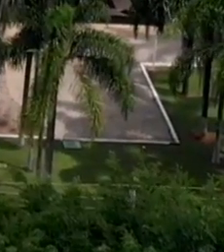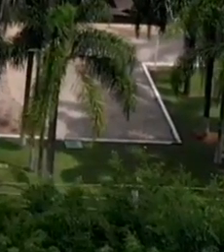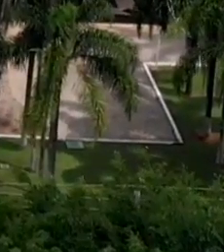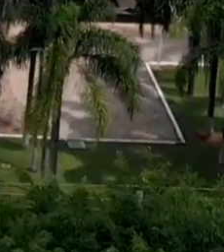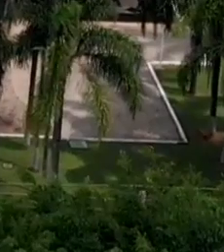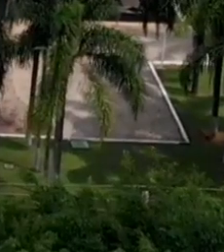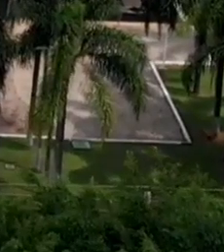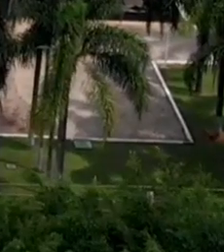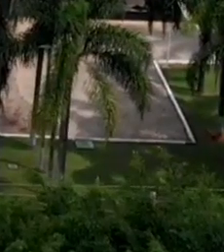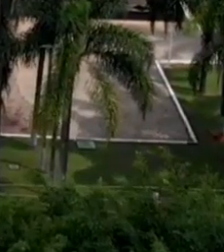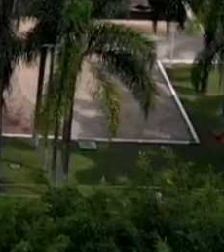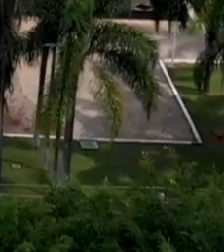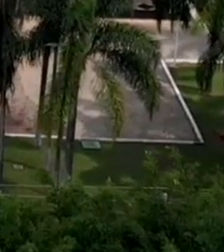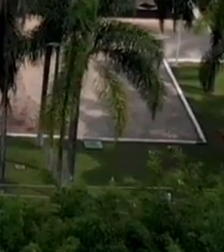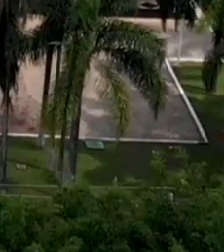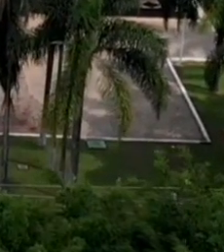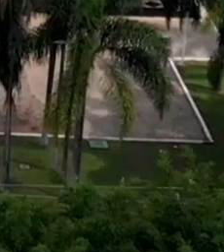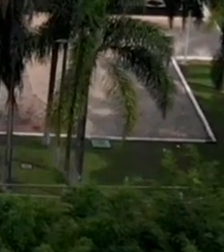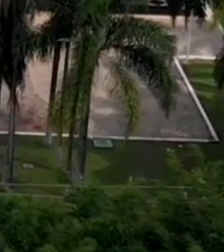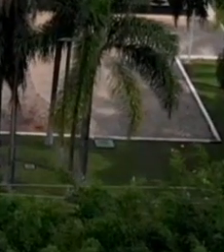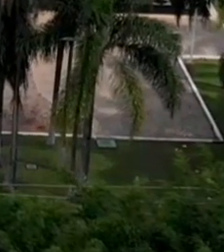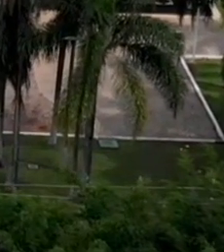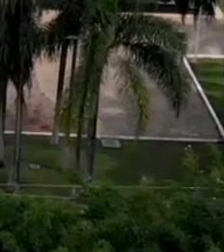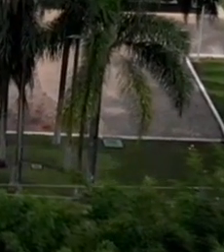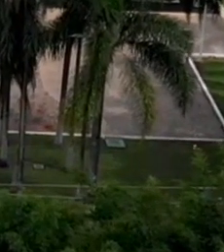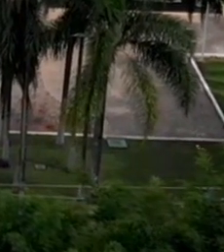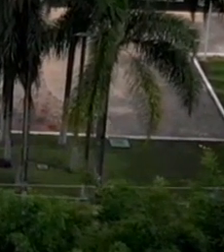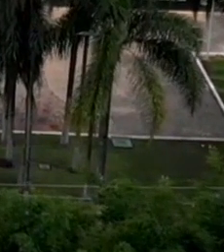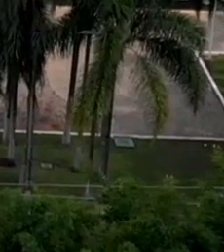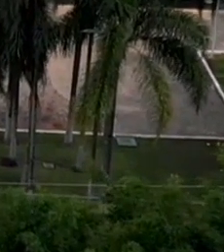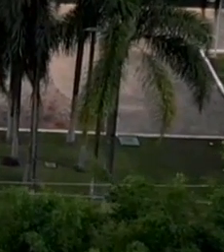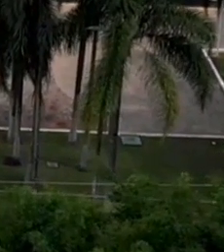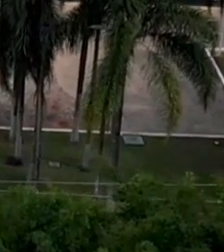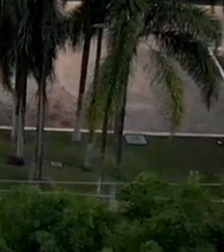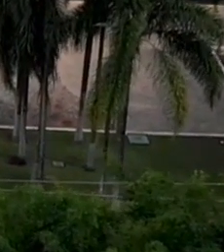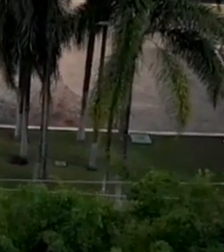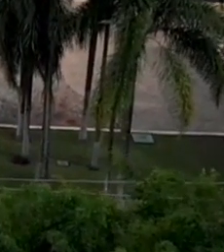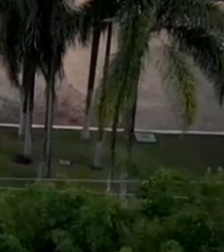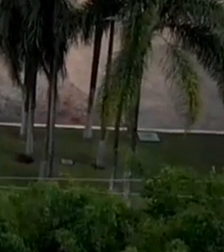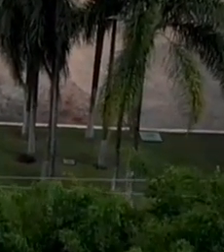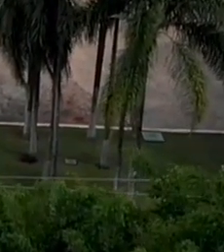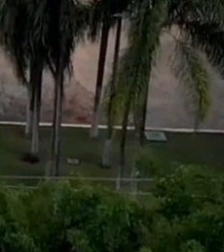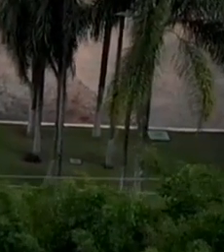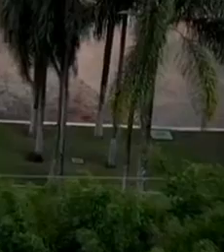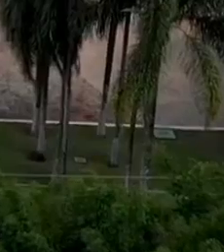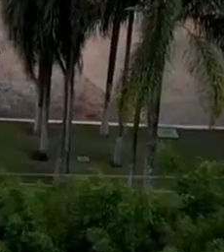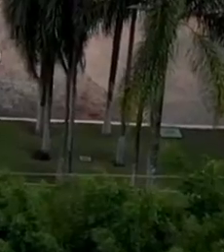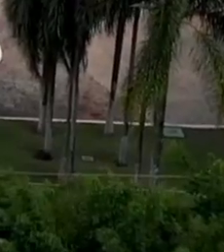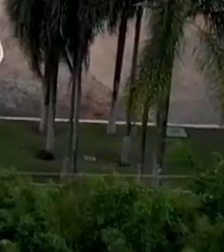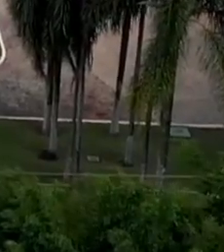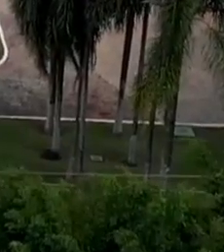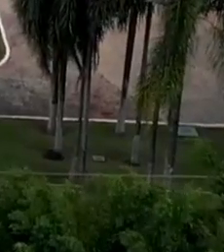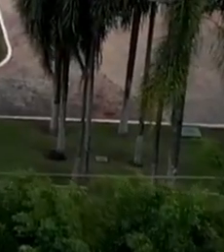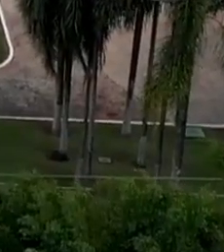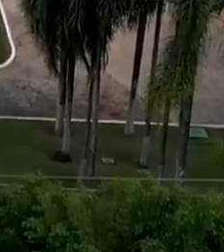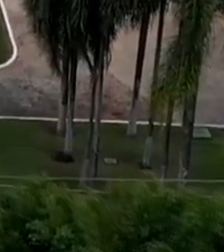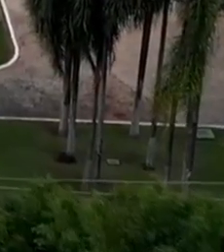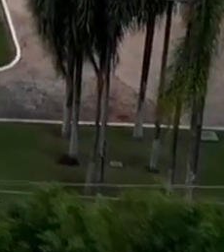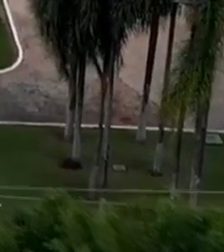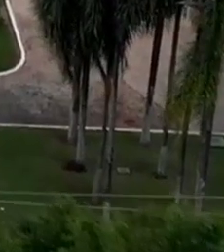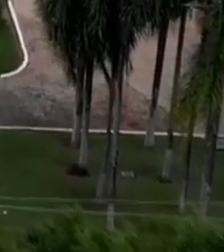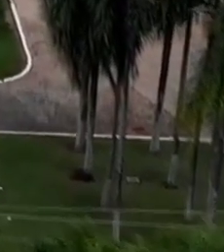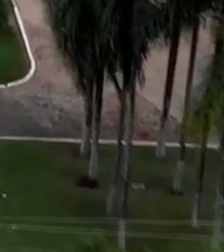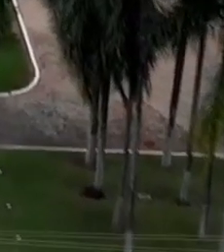Sejam bem-vindos à Igreja Memorial Batista. Desejamos que você se sinta bem entre nós. Antes